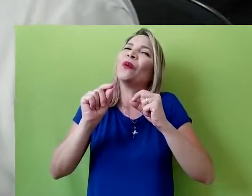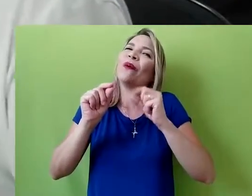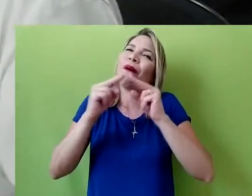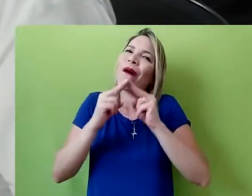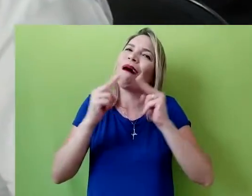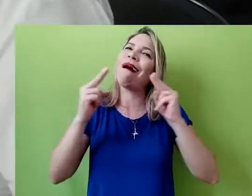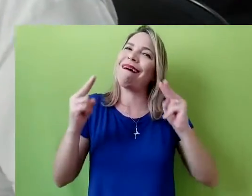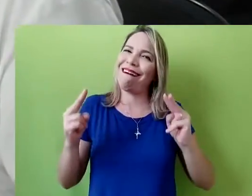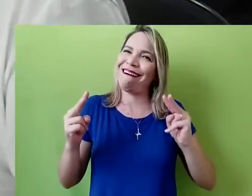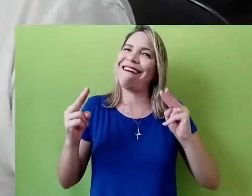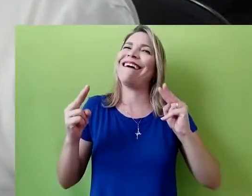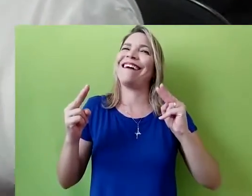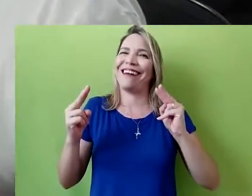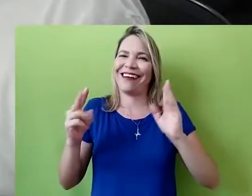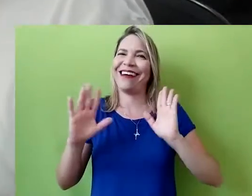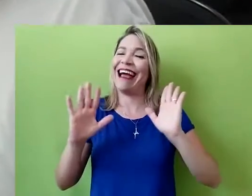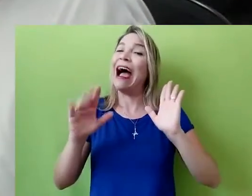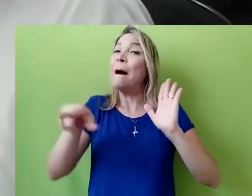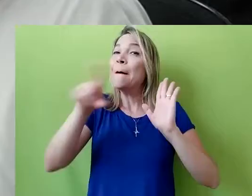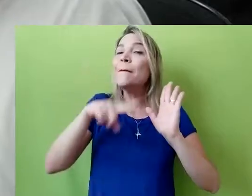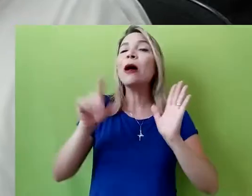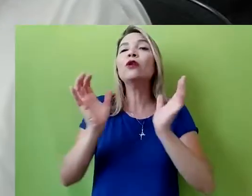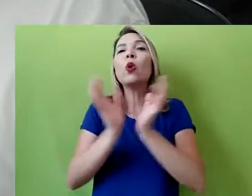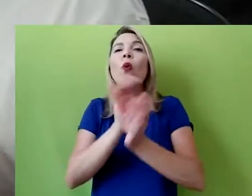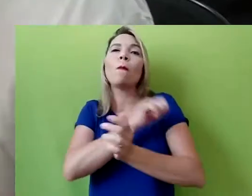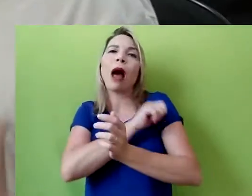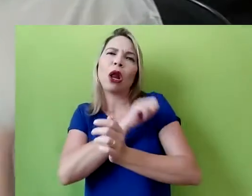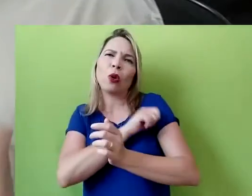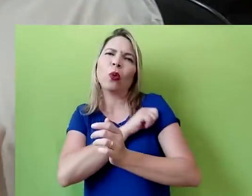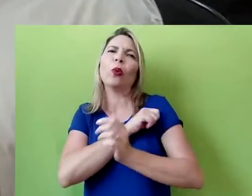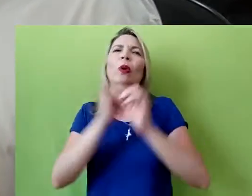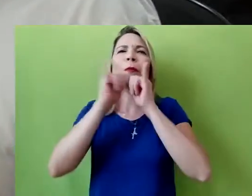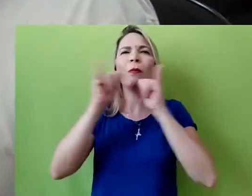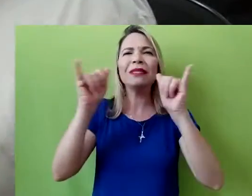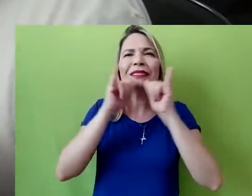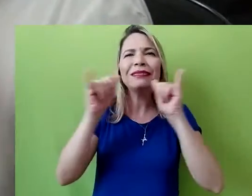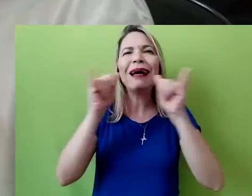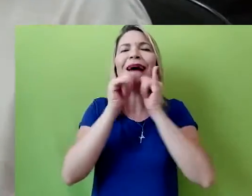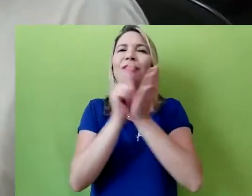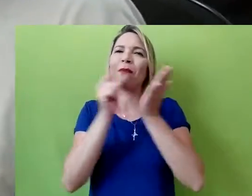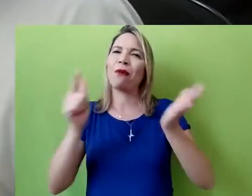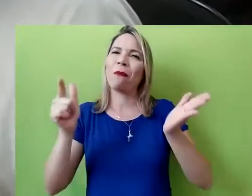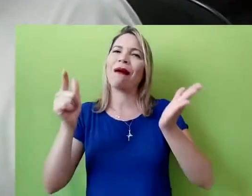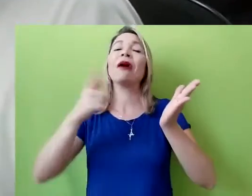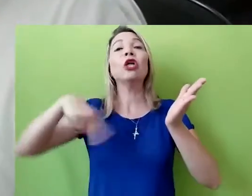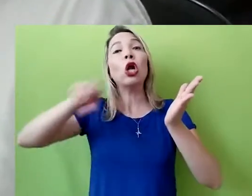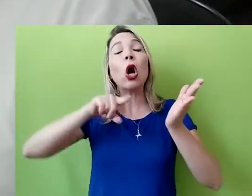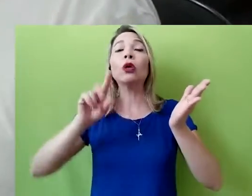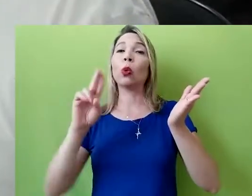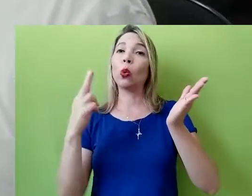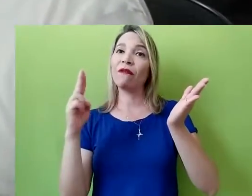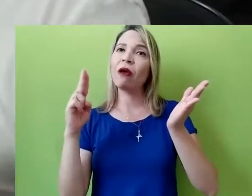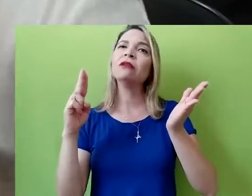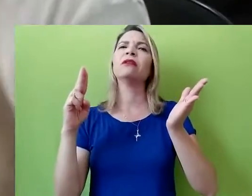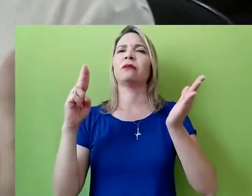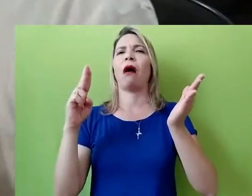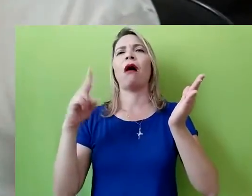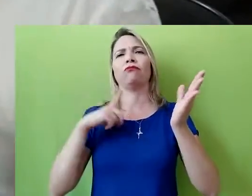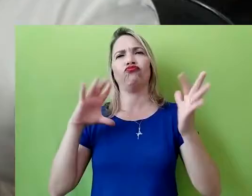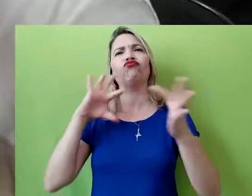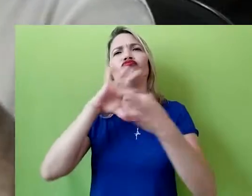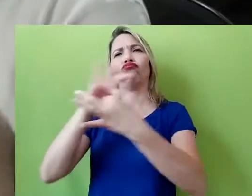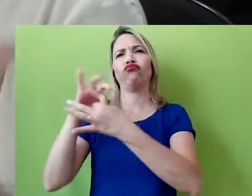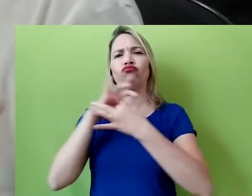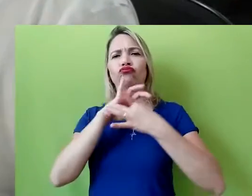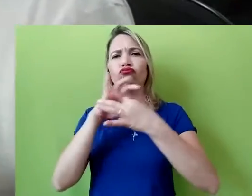obviamente, para a galera aí da publicidade e propaganda, obviamente, como nós somos uma universidade e a gente pensa como um